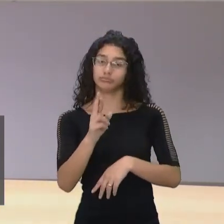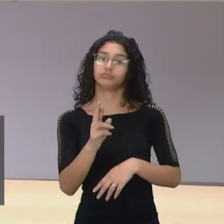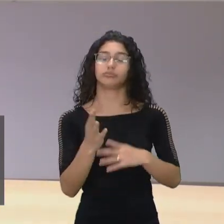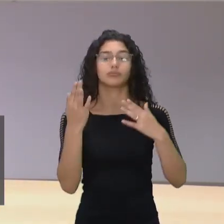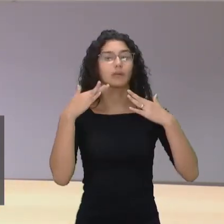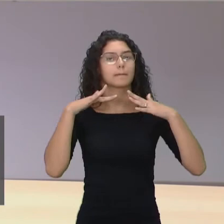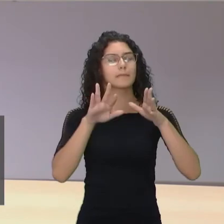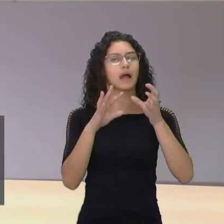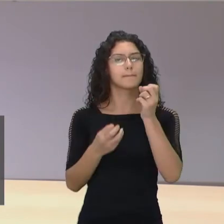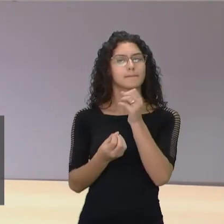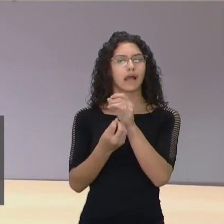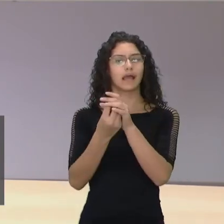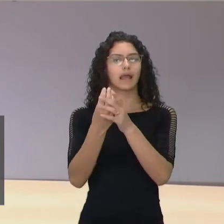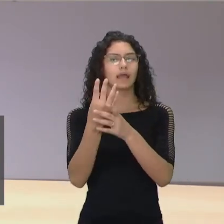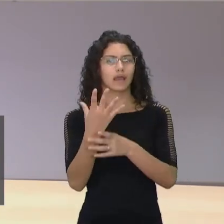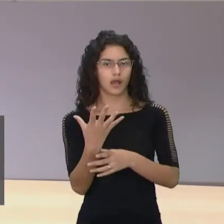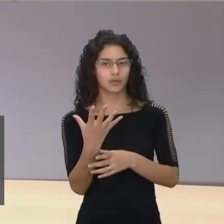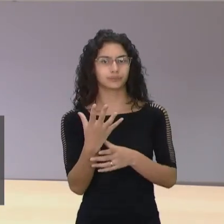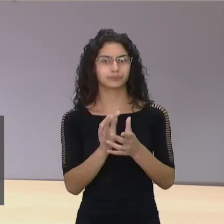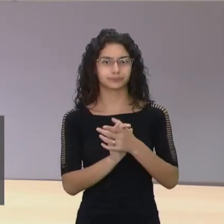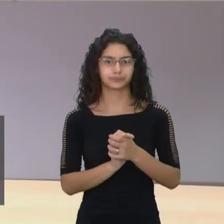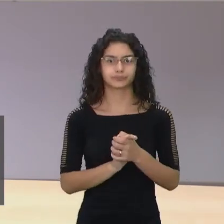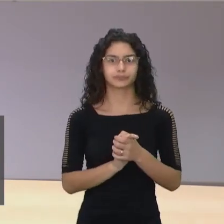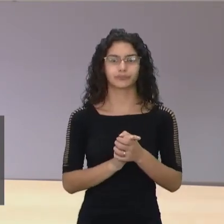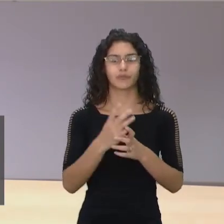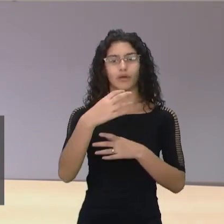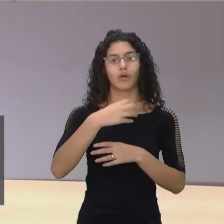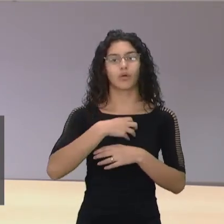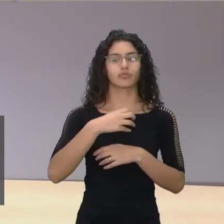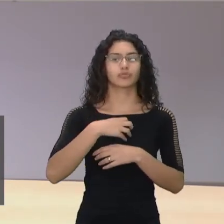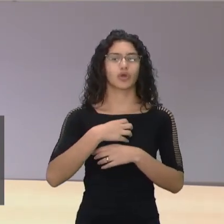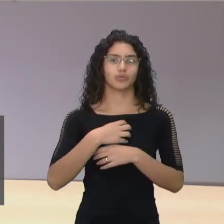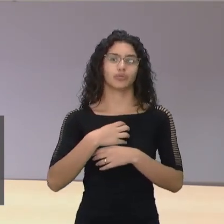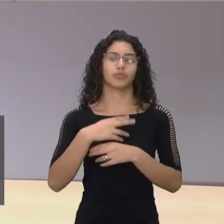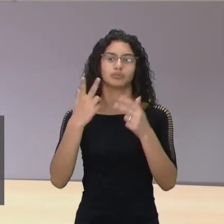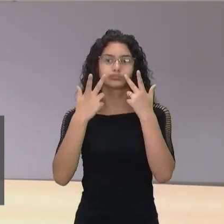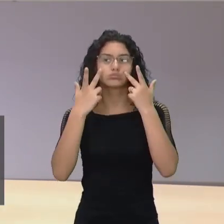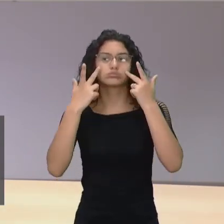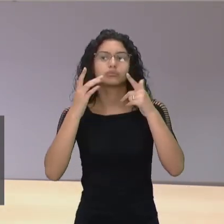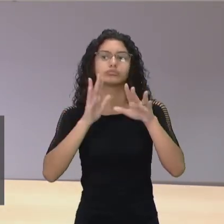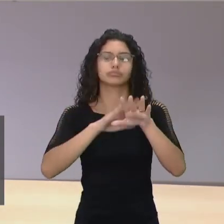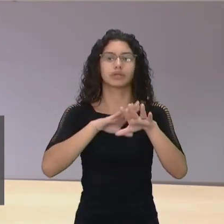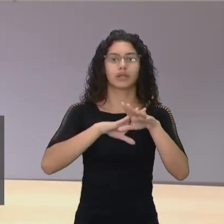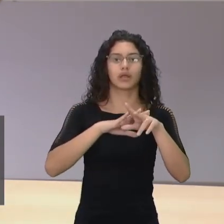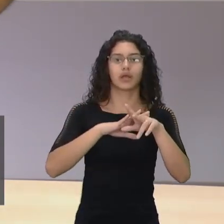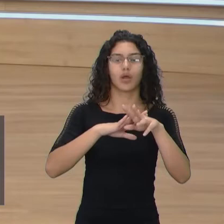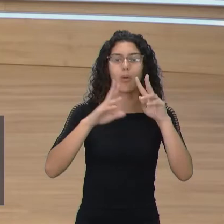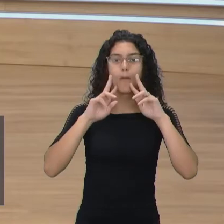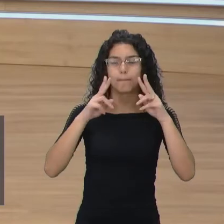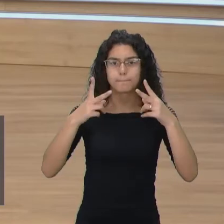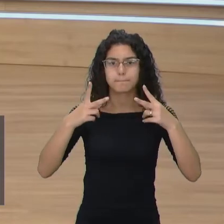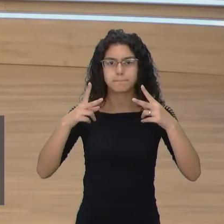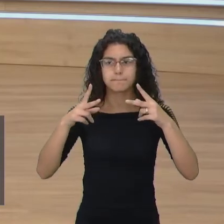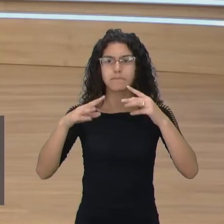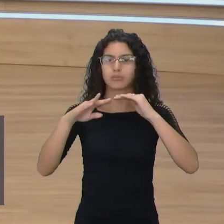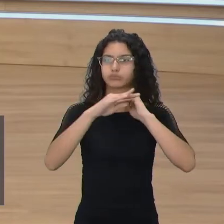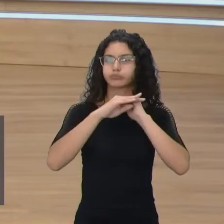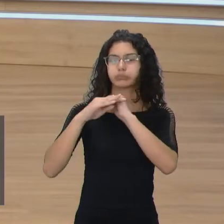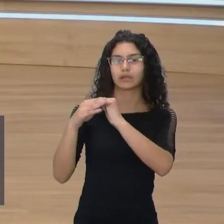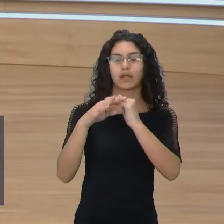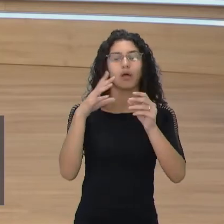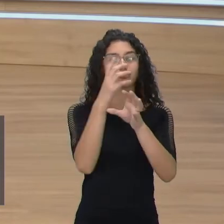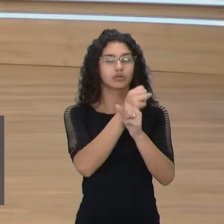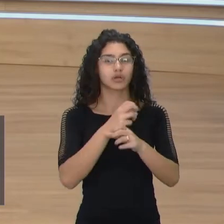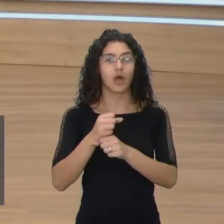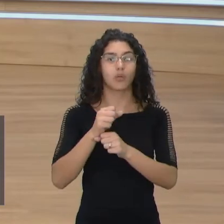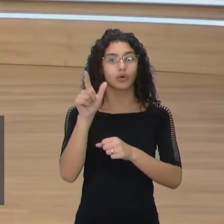mas criaram uma normatização, criaram um padrão de cálculo ou de lógica